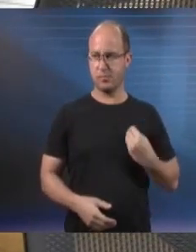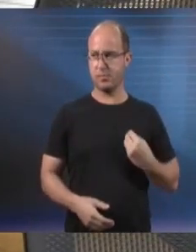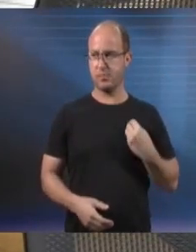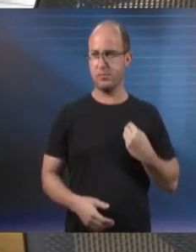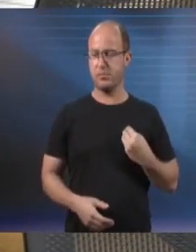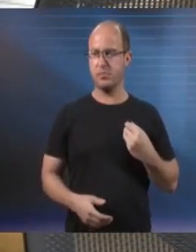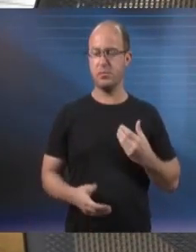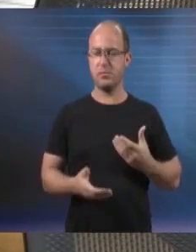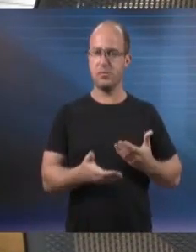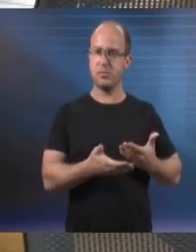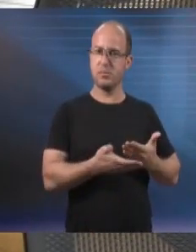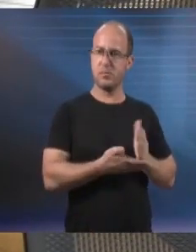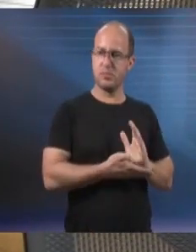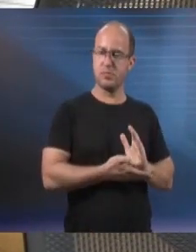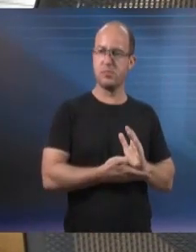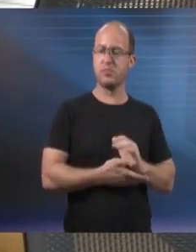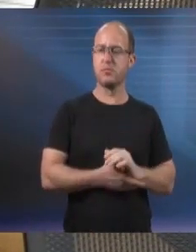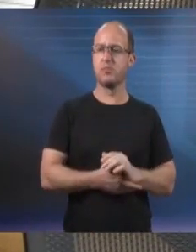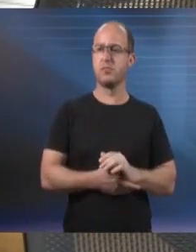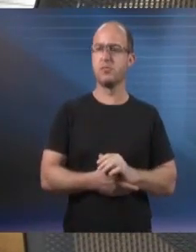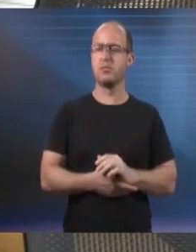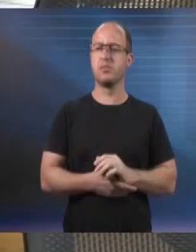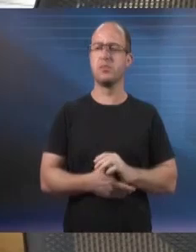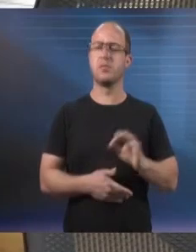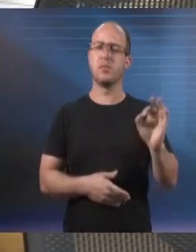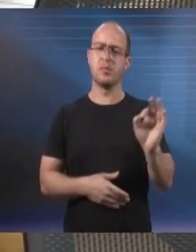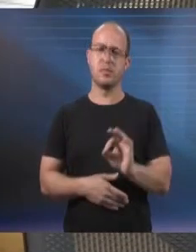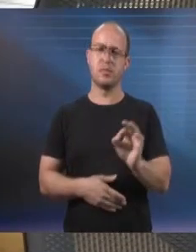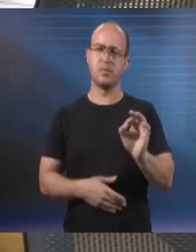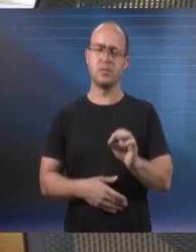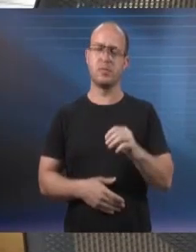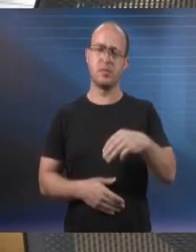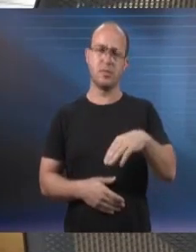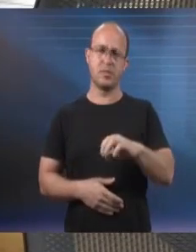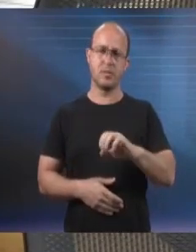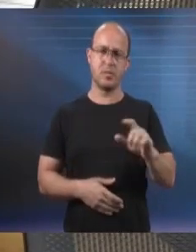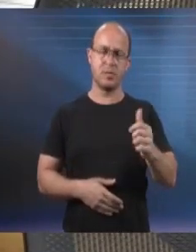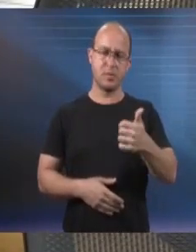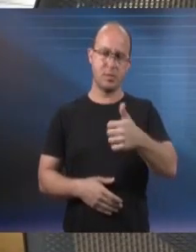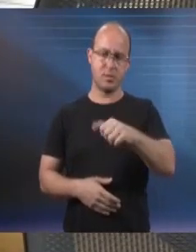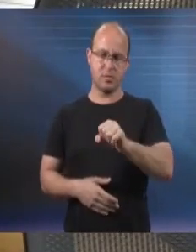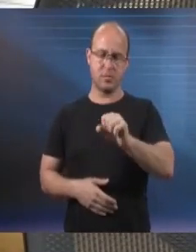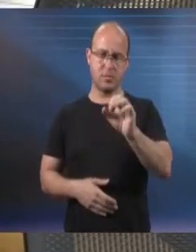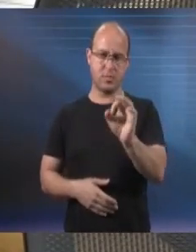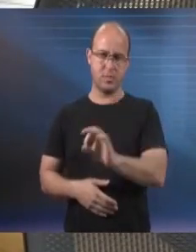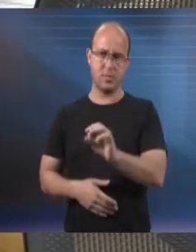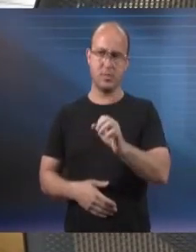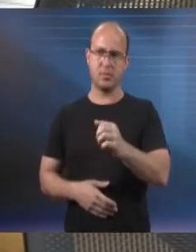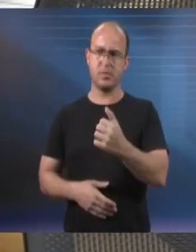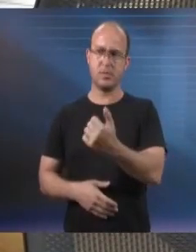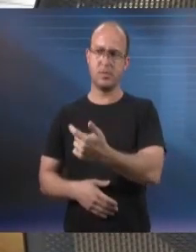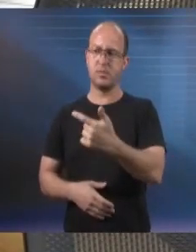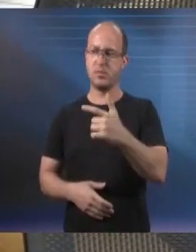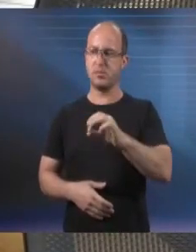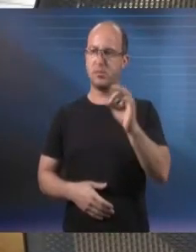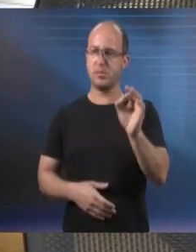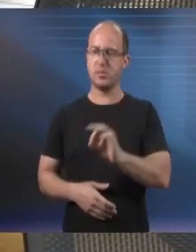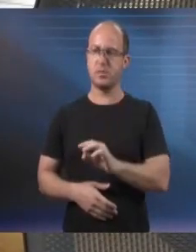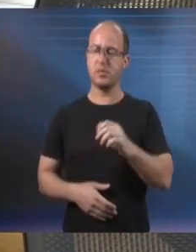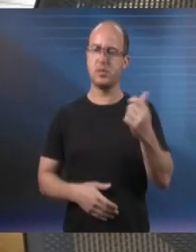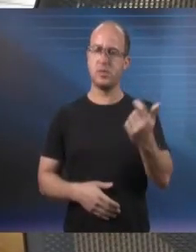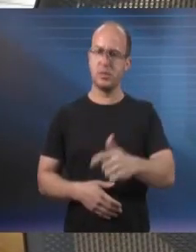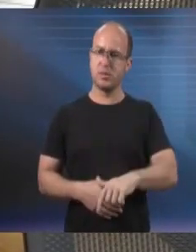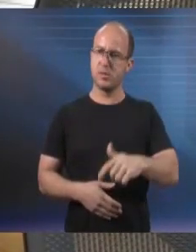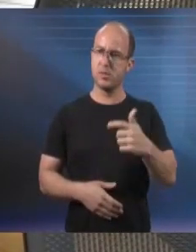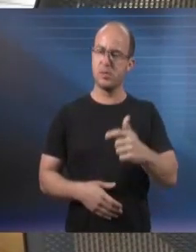só aprovaria o aumento da alíquota modal de 18% para 20% se não houvesse a